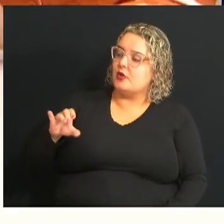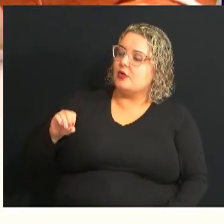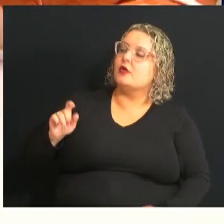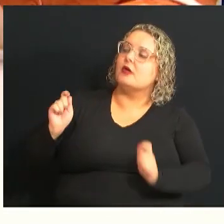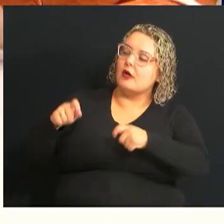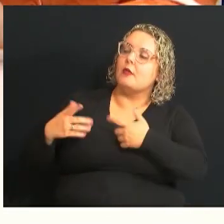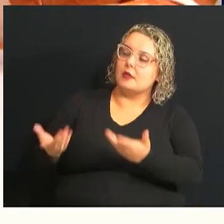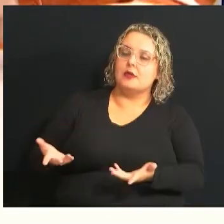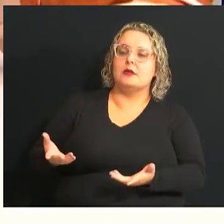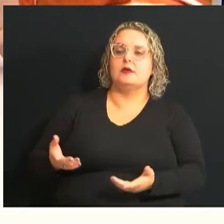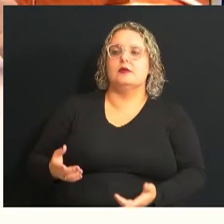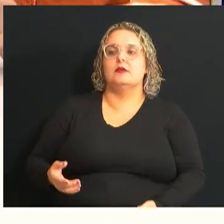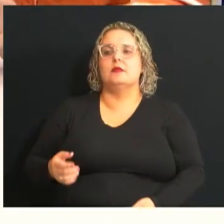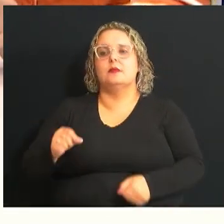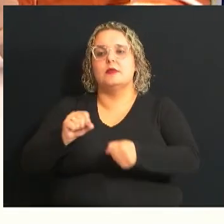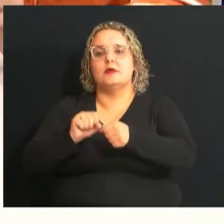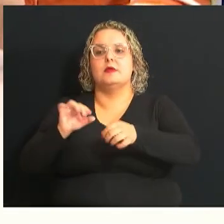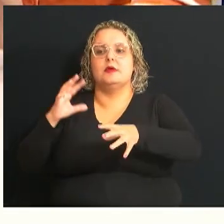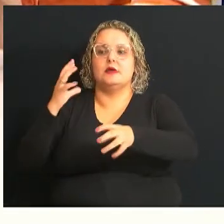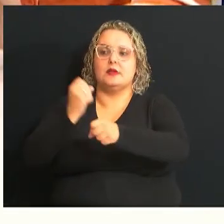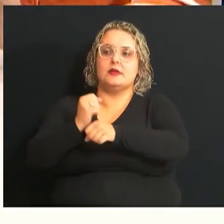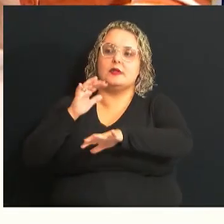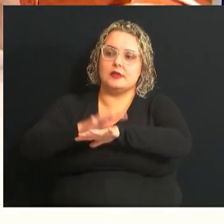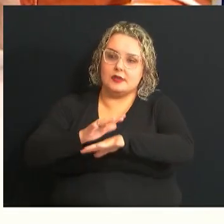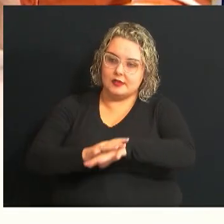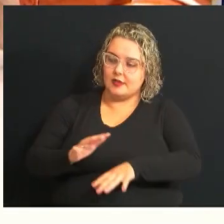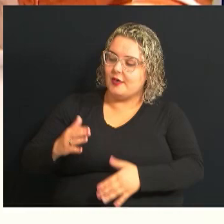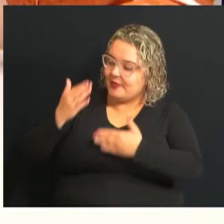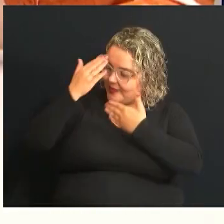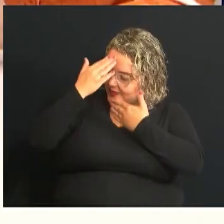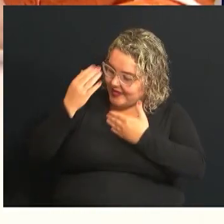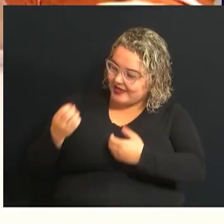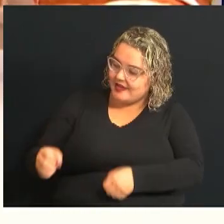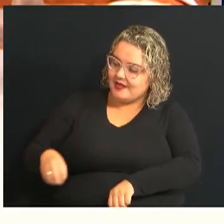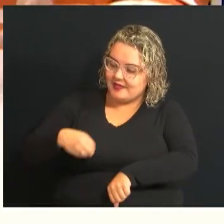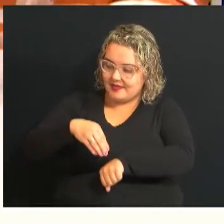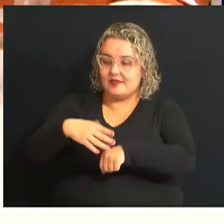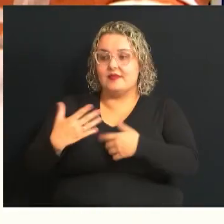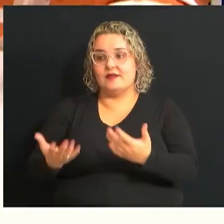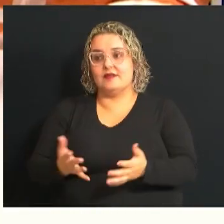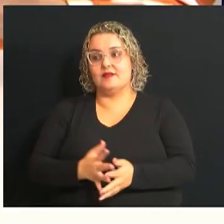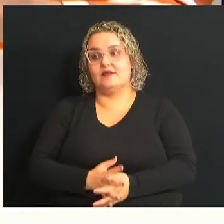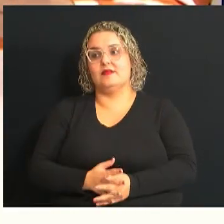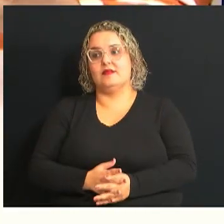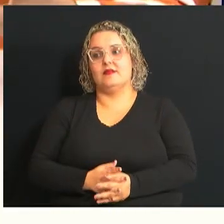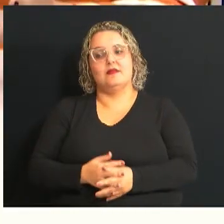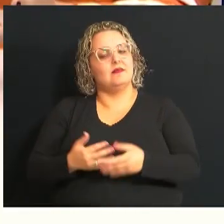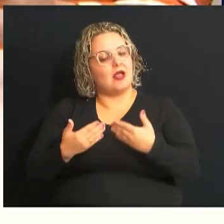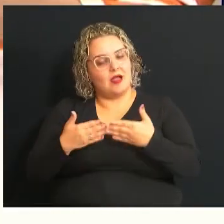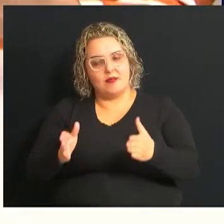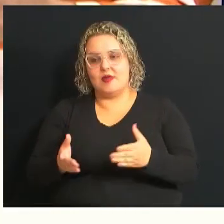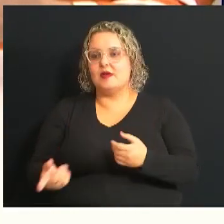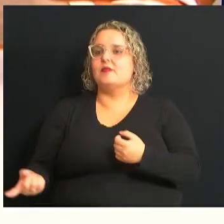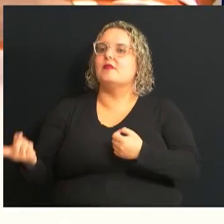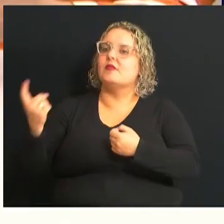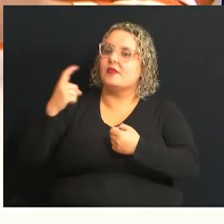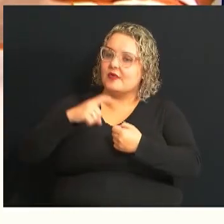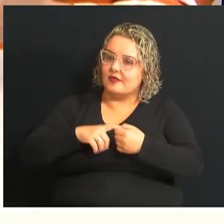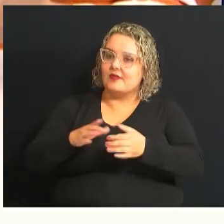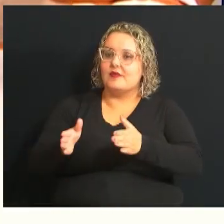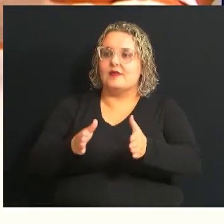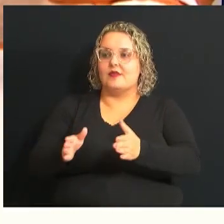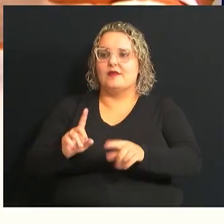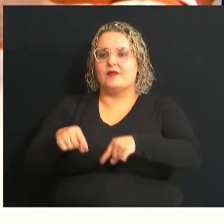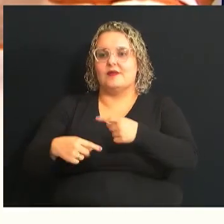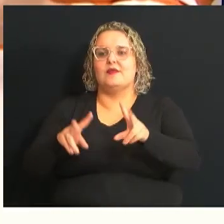pessoalmente, fazer essas continhas. Fabíola, obrigada pelas dicas e as portas ficam abertas para você vir em outro momento falar sobre esse